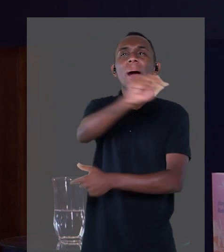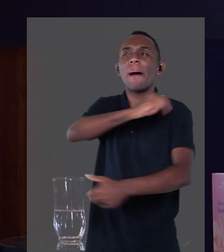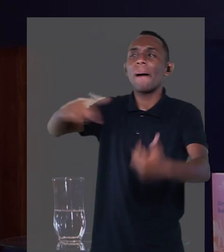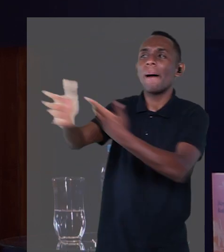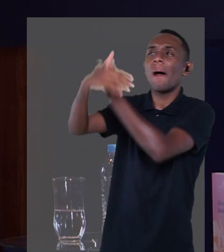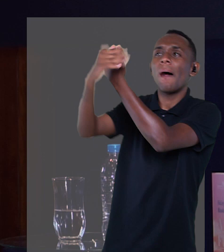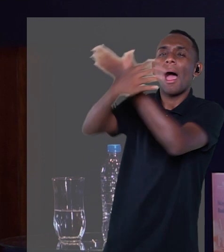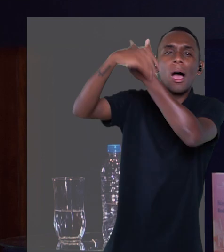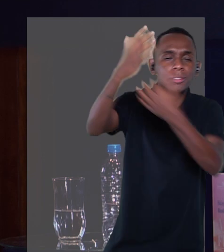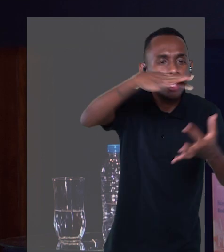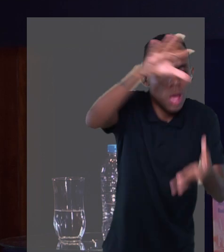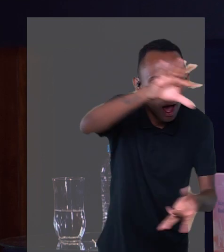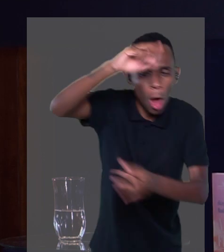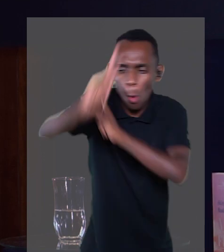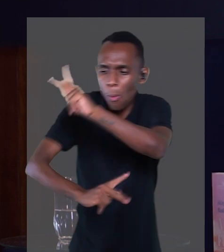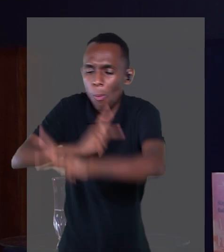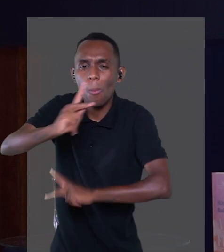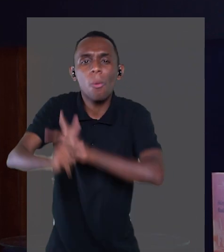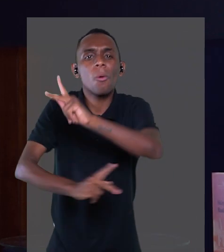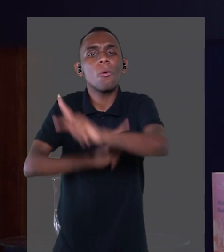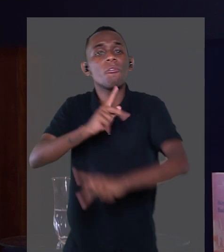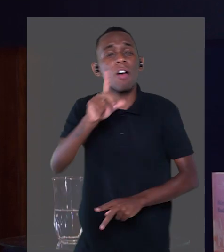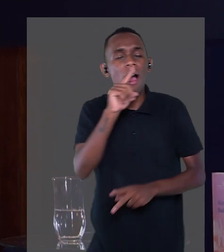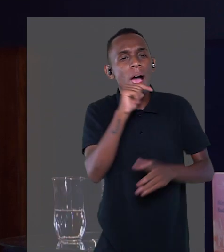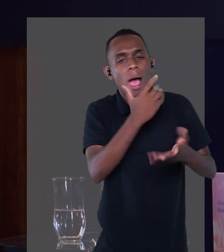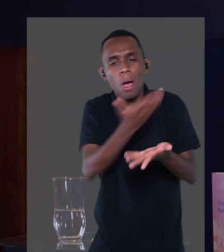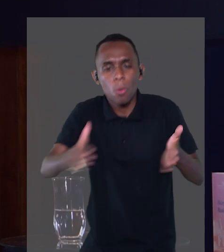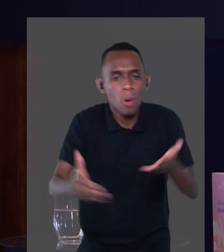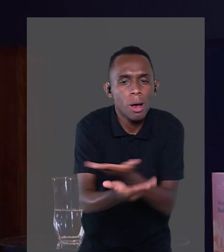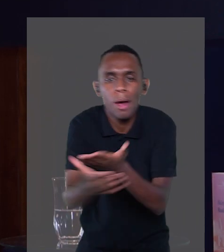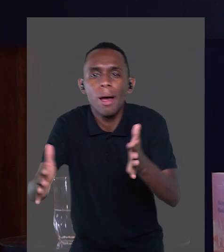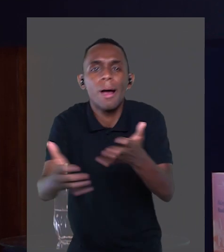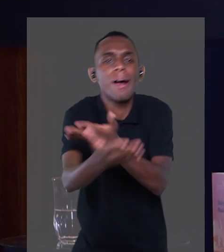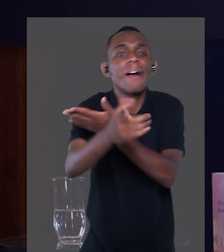passarinhos, as almas, as águas,